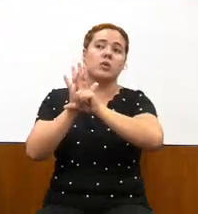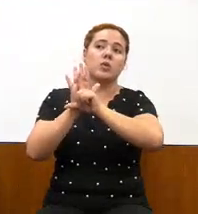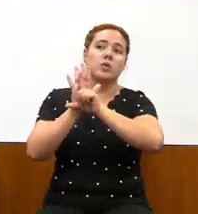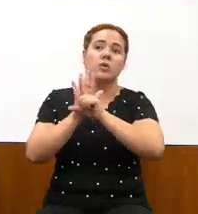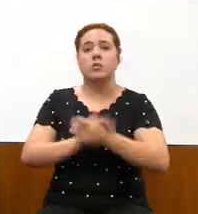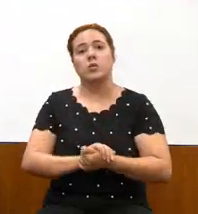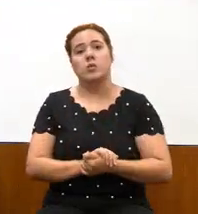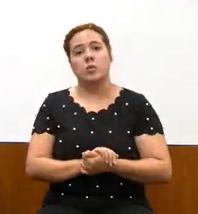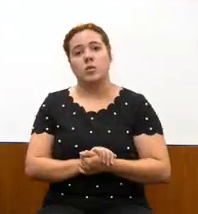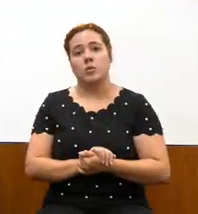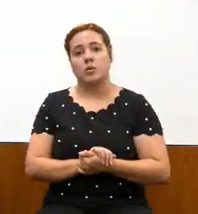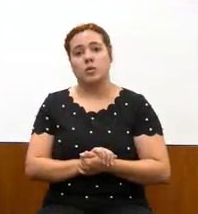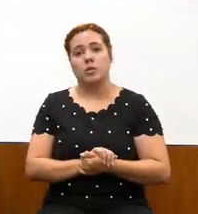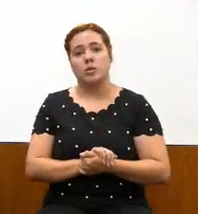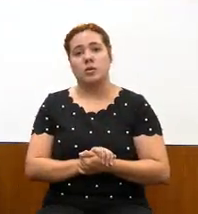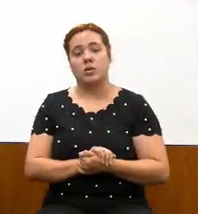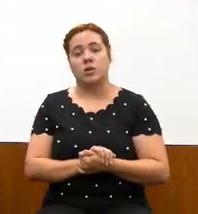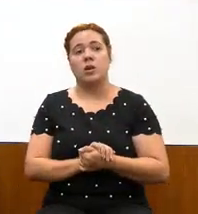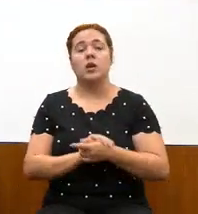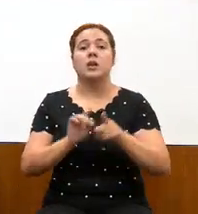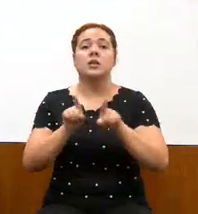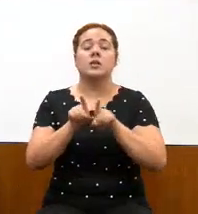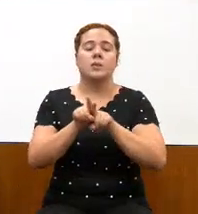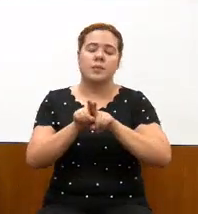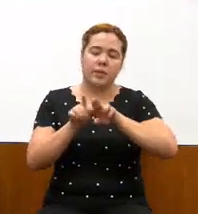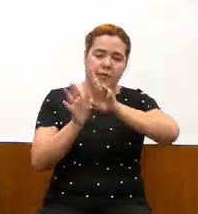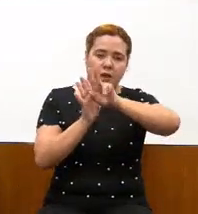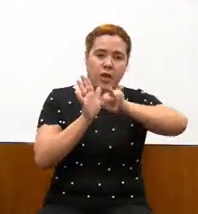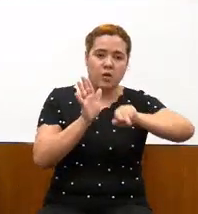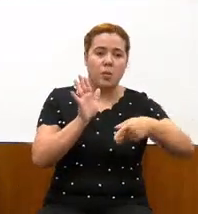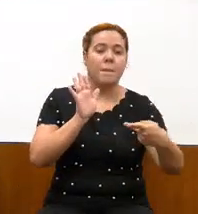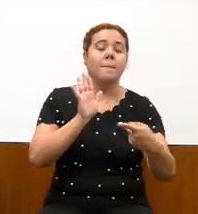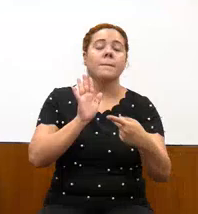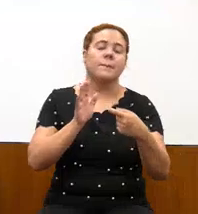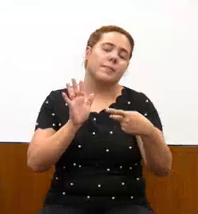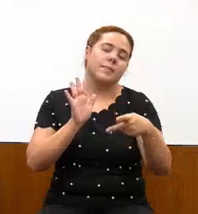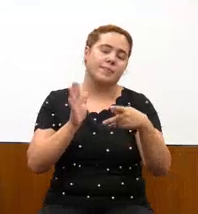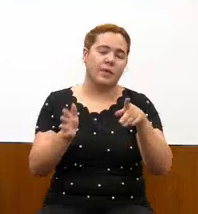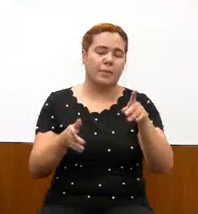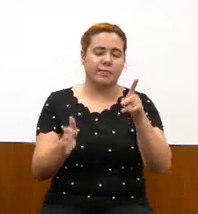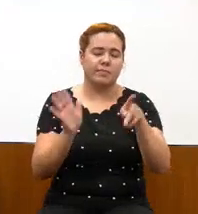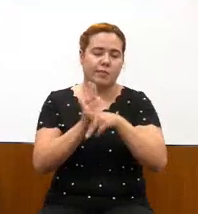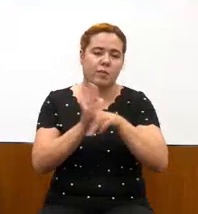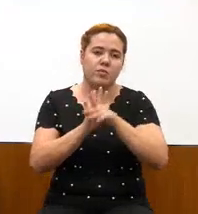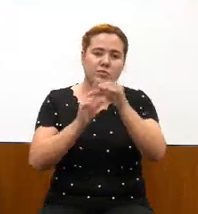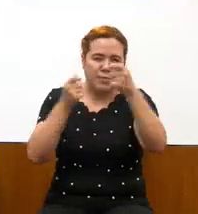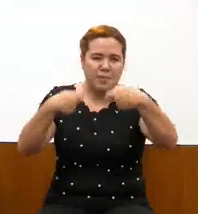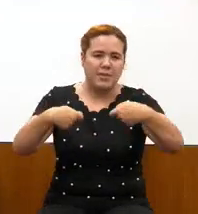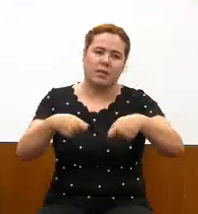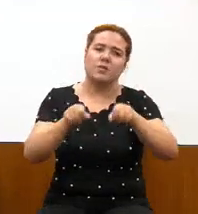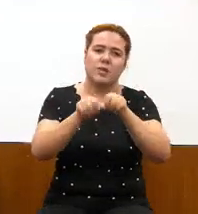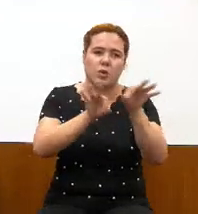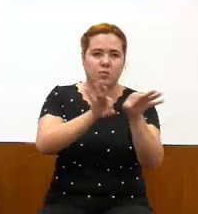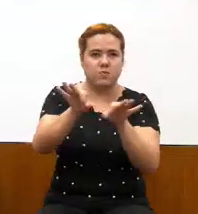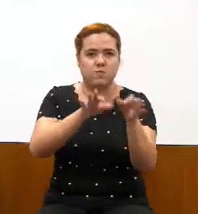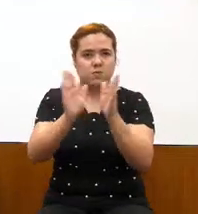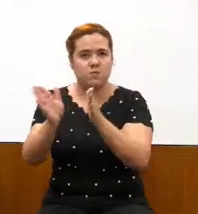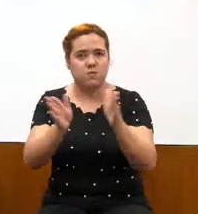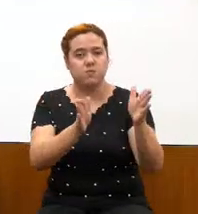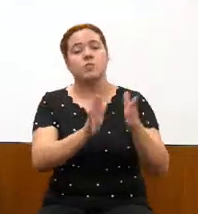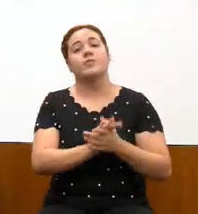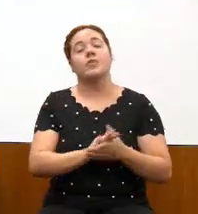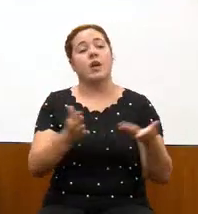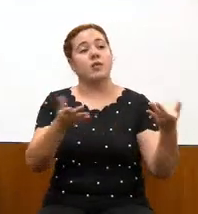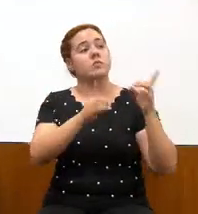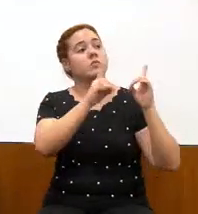si a relatoria da matéria. Passa-se a segunda fase da ordem do dia, que compreende a